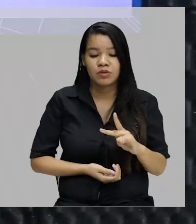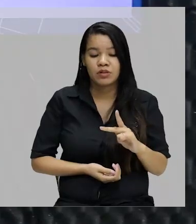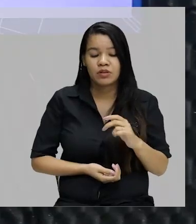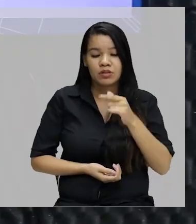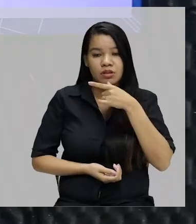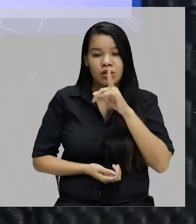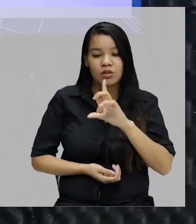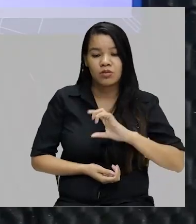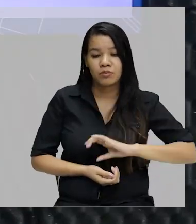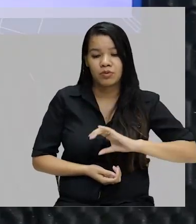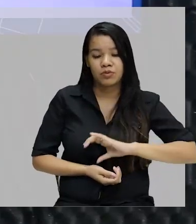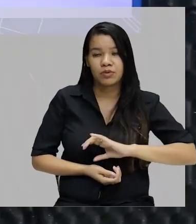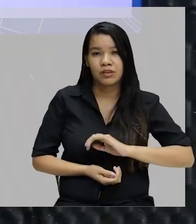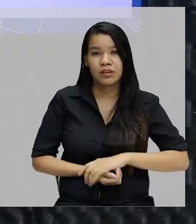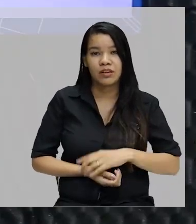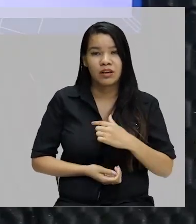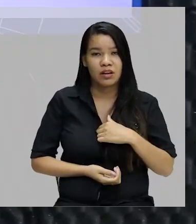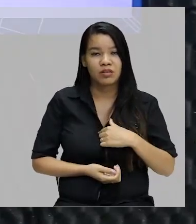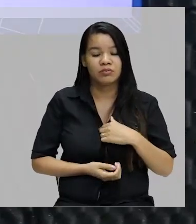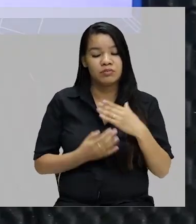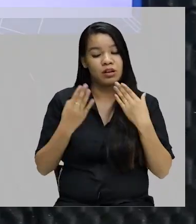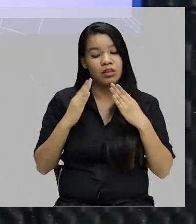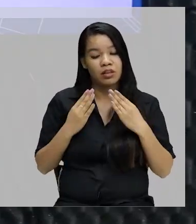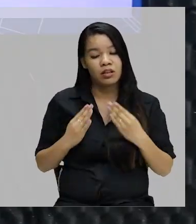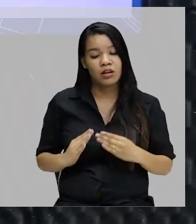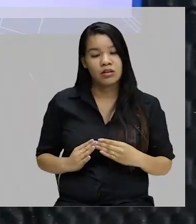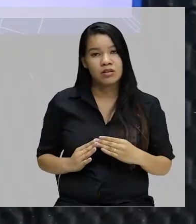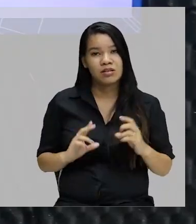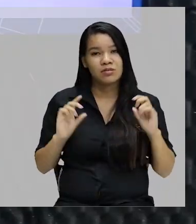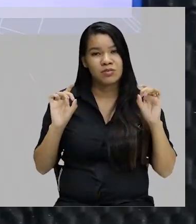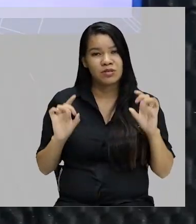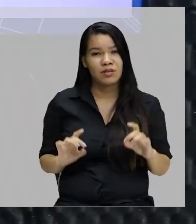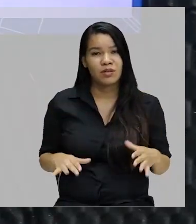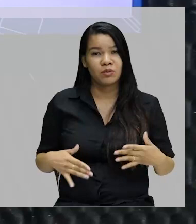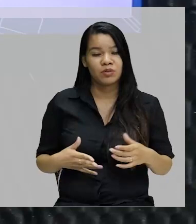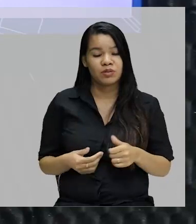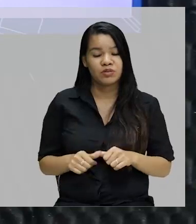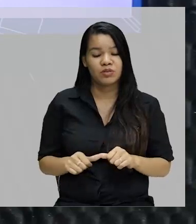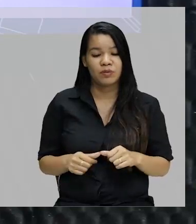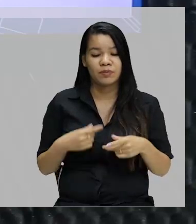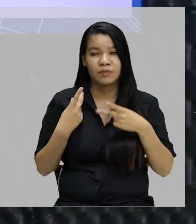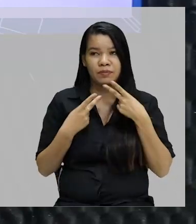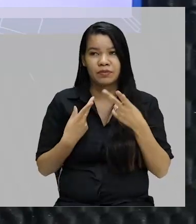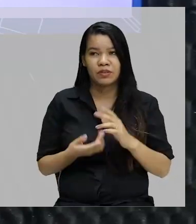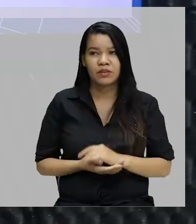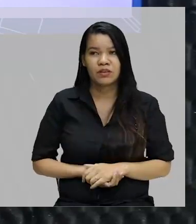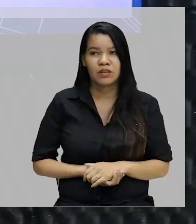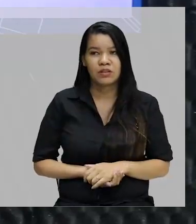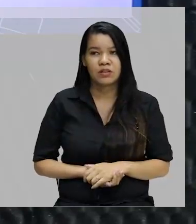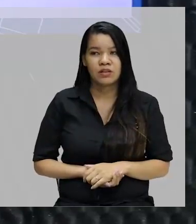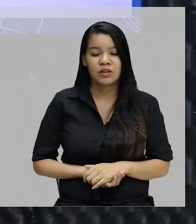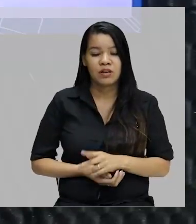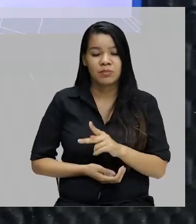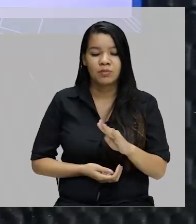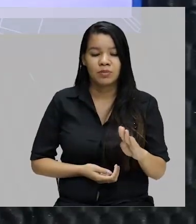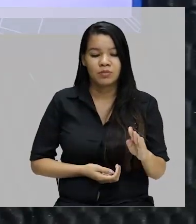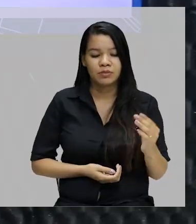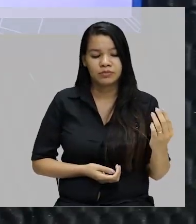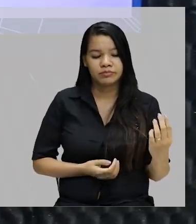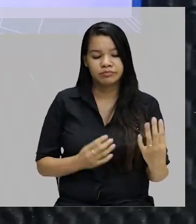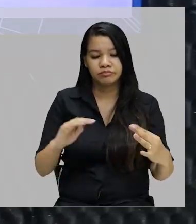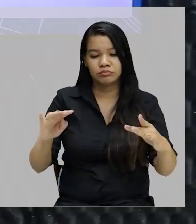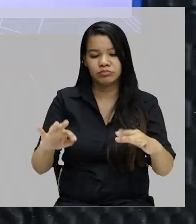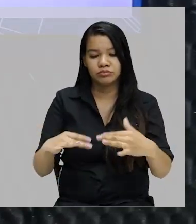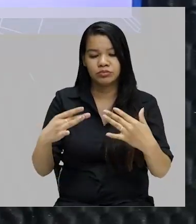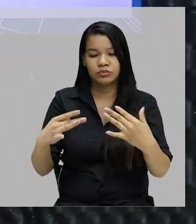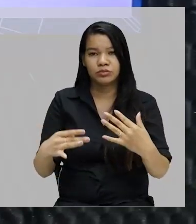hora de emitir meus comentários, principalmente quando estou falando a públicos, né?